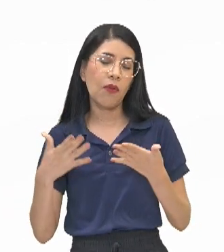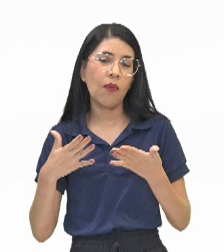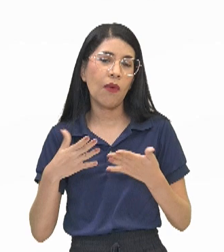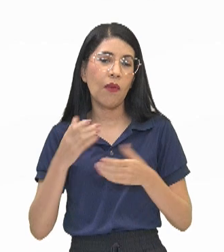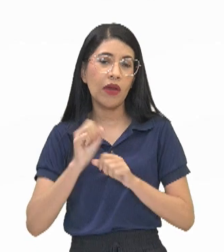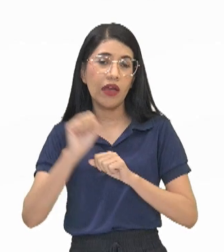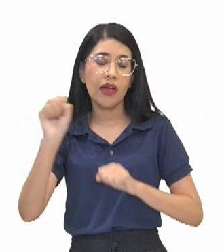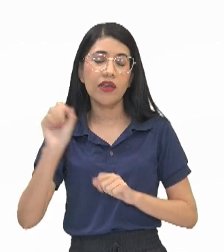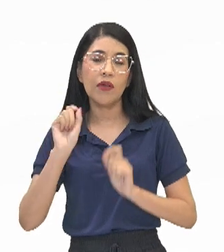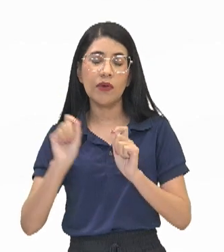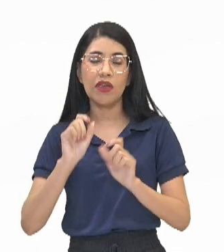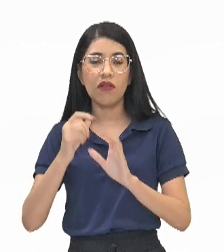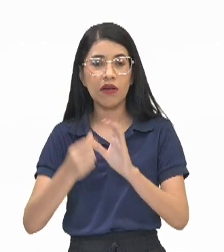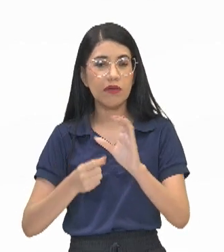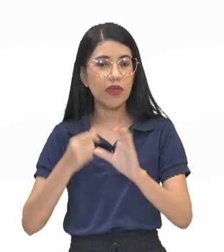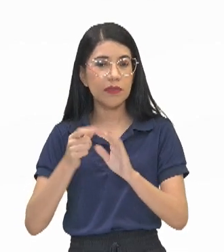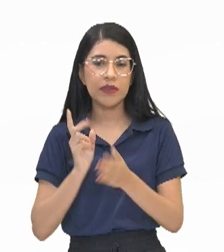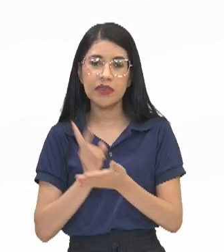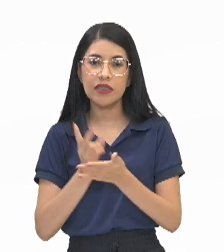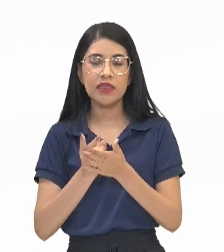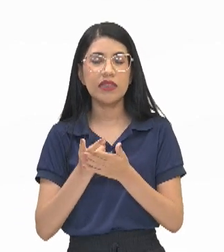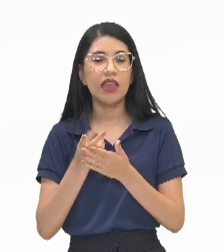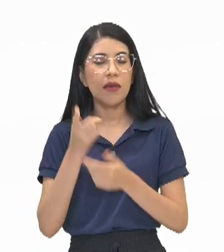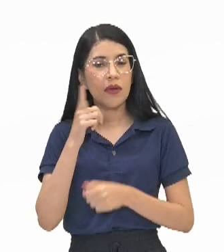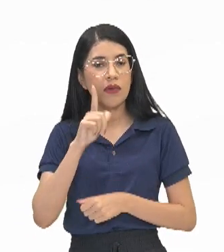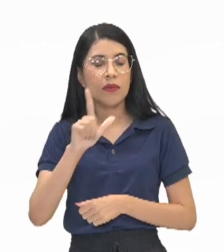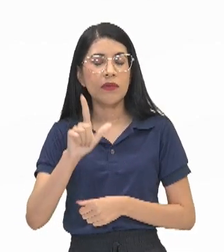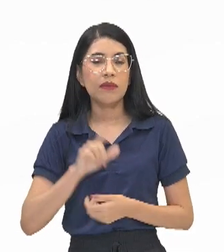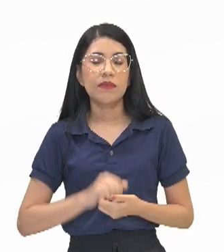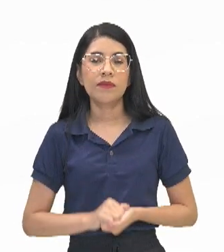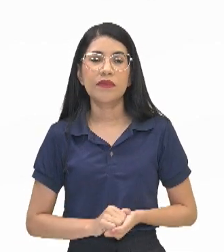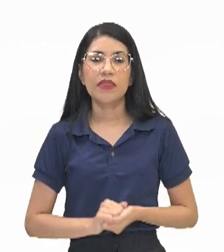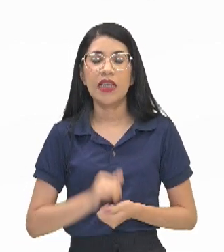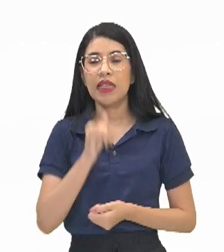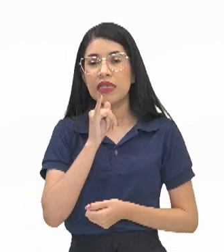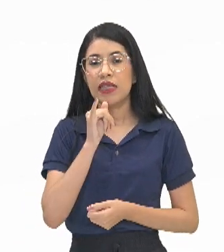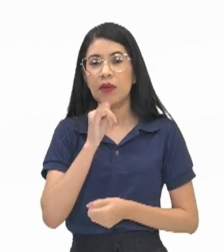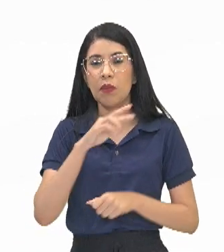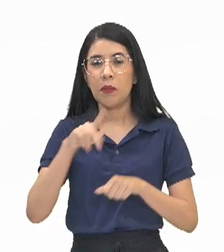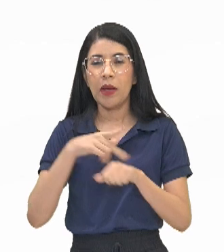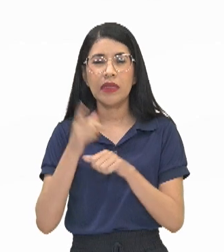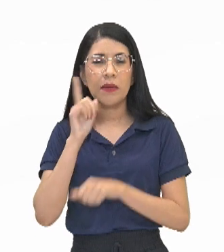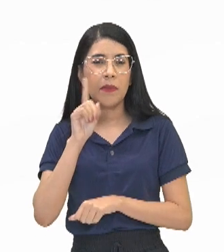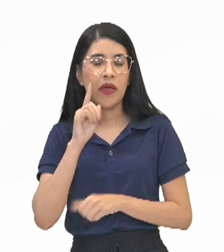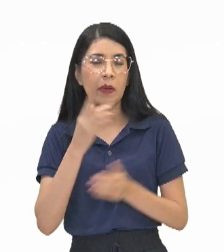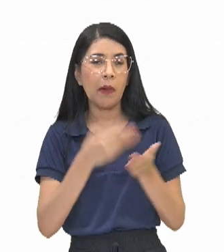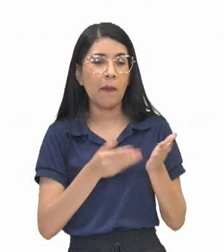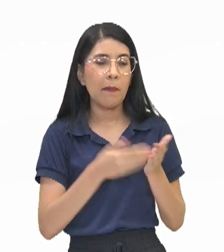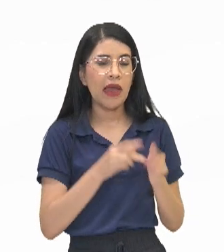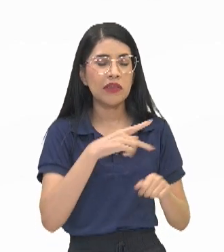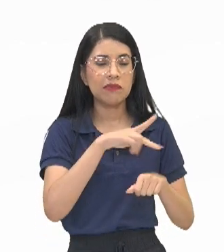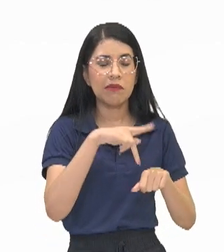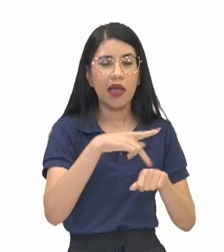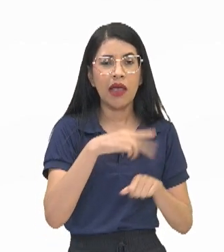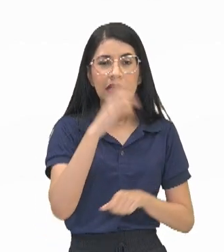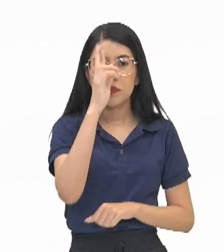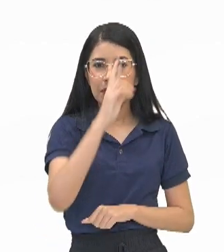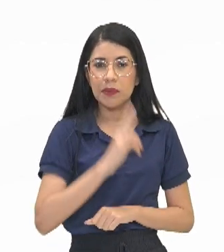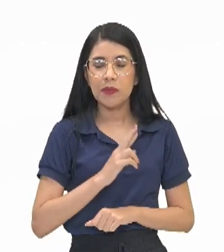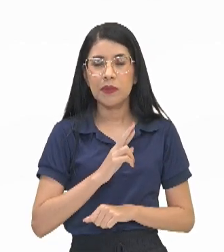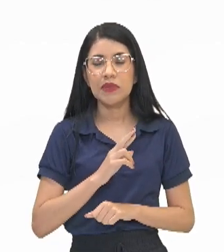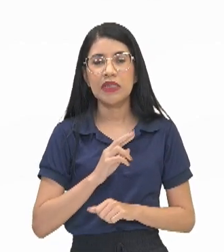o capitalismo, né? Quem ganha? Os americanos. Quem perde? Os russos, que defendiam o